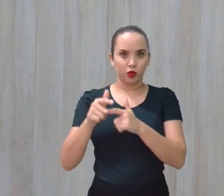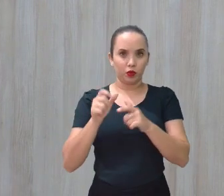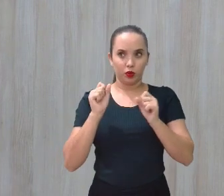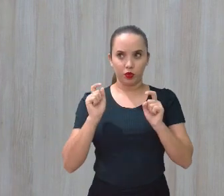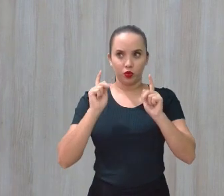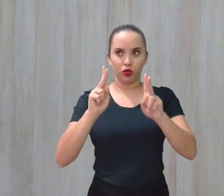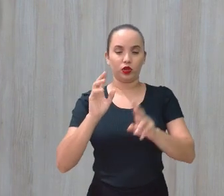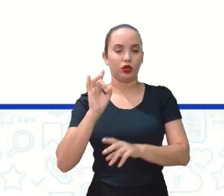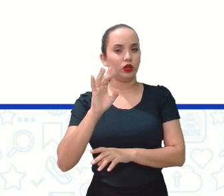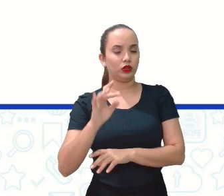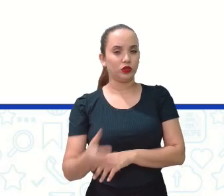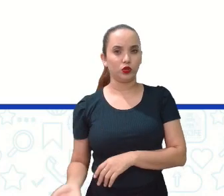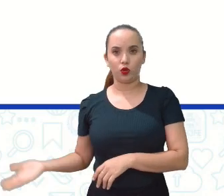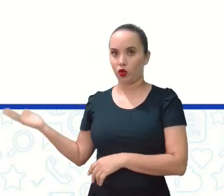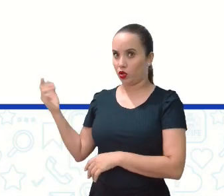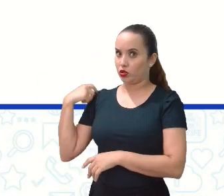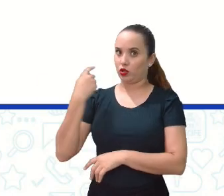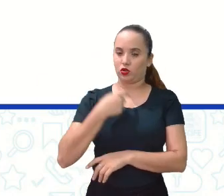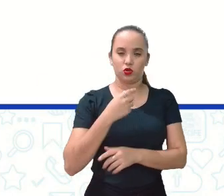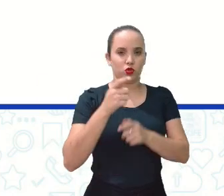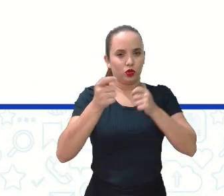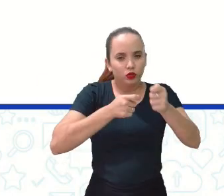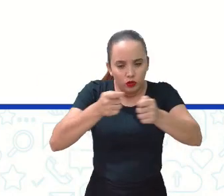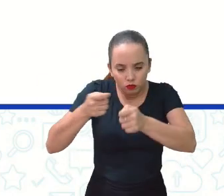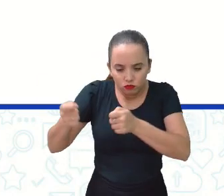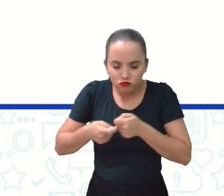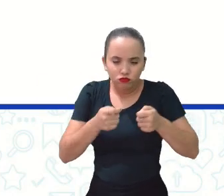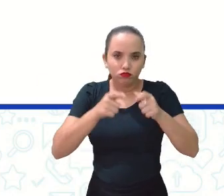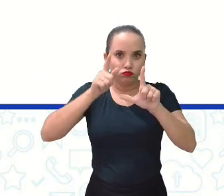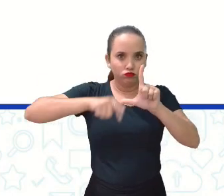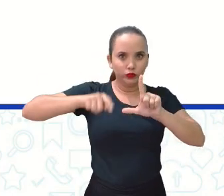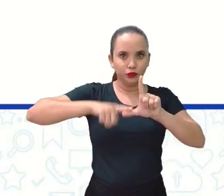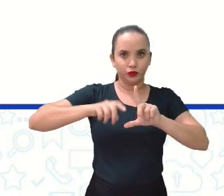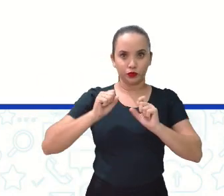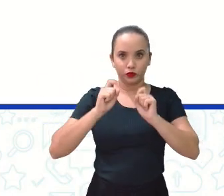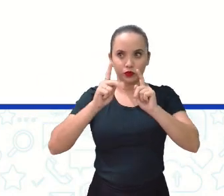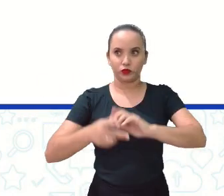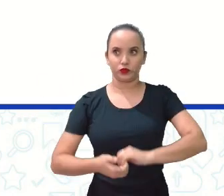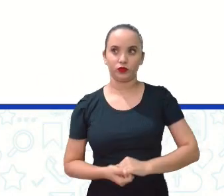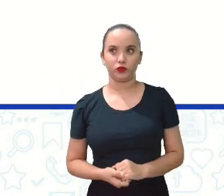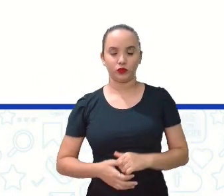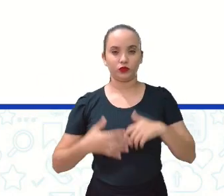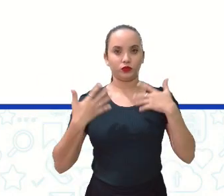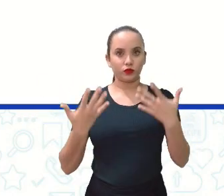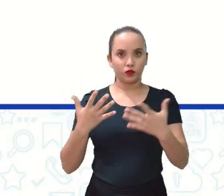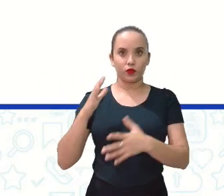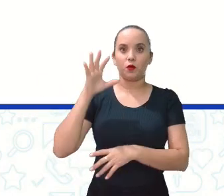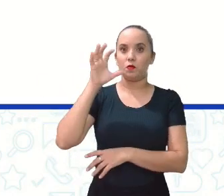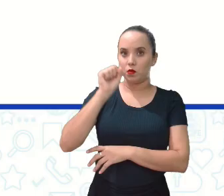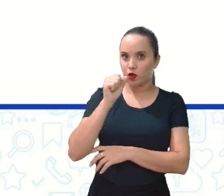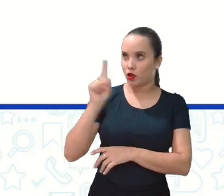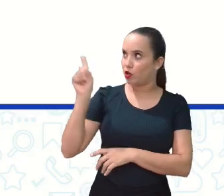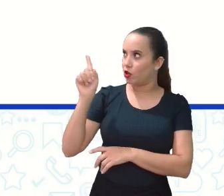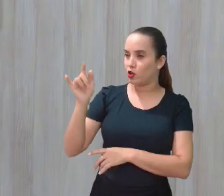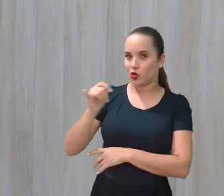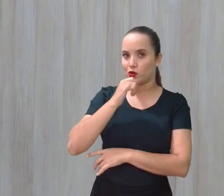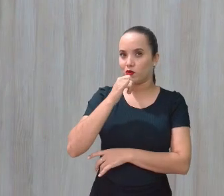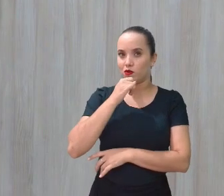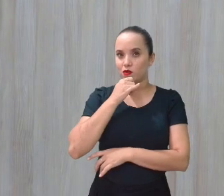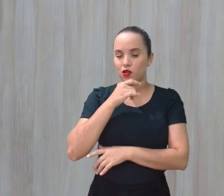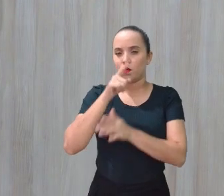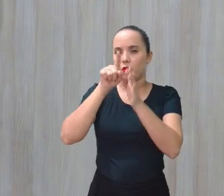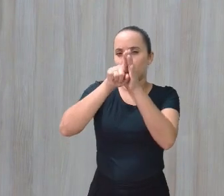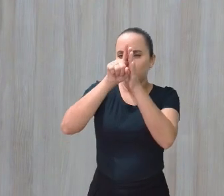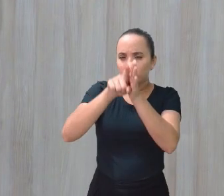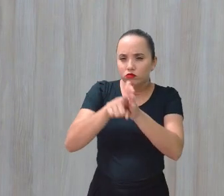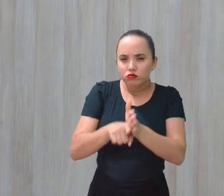só esse ponto aí da gente aprender a manipular letras de uma outra forma, tá bom? Então, pega esse exemplo aí como referência, dá uma pesquisada